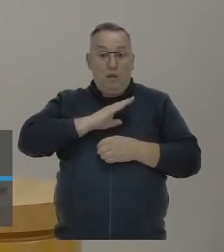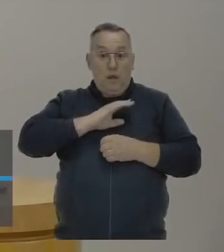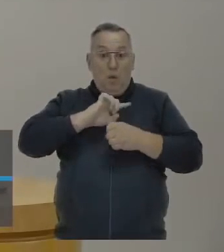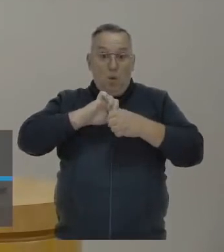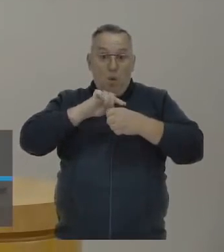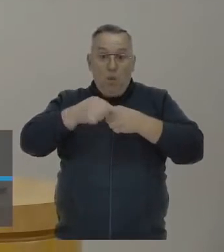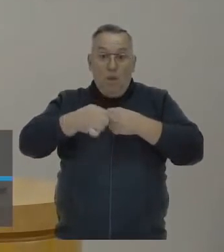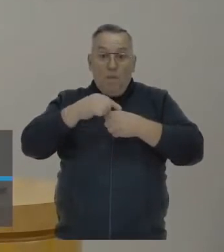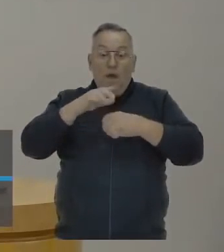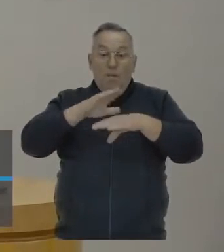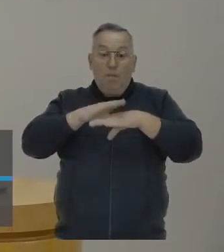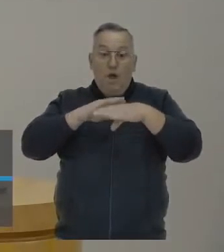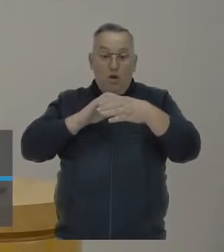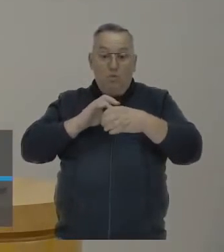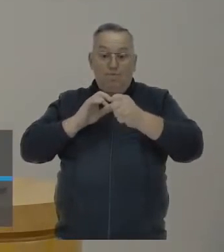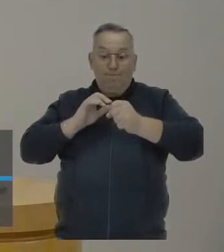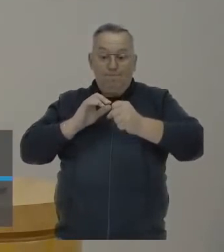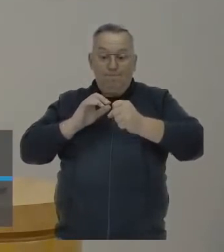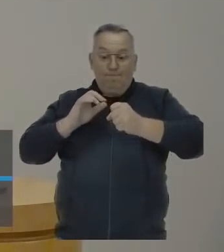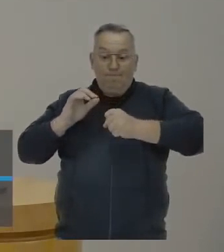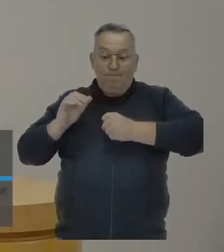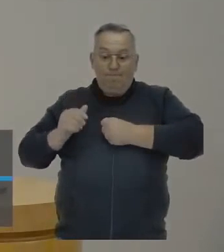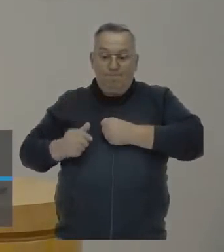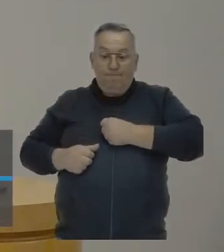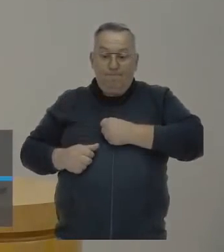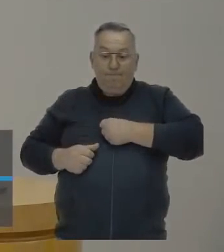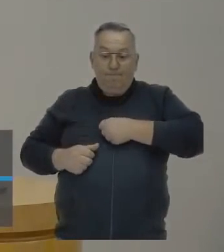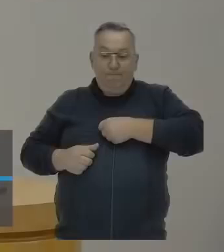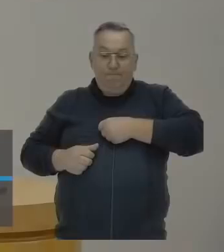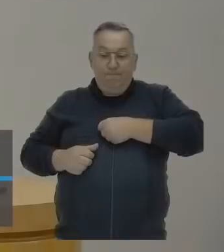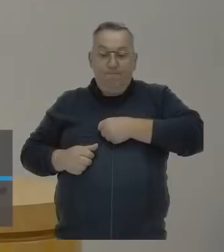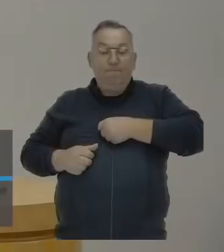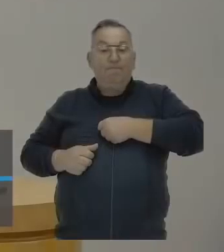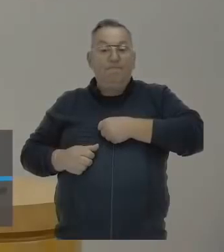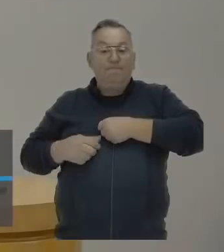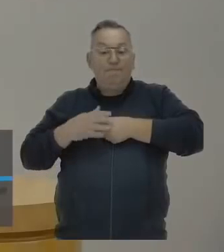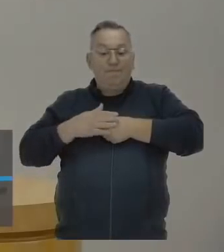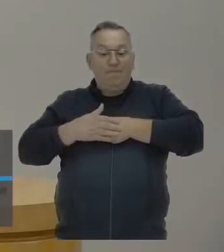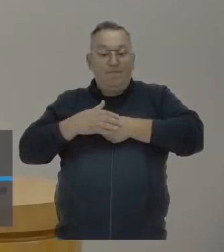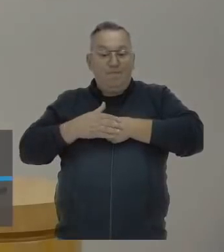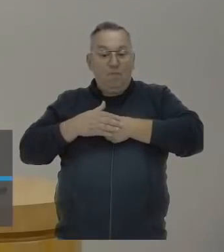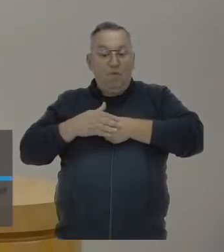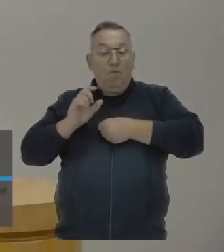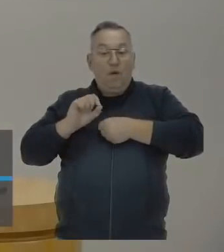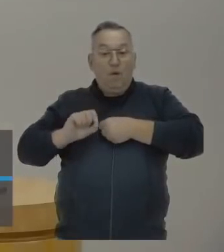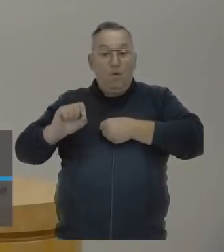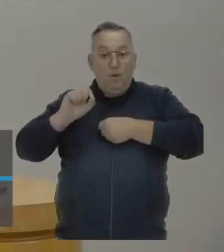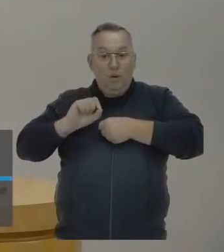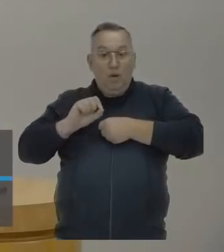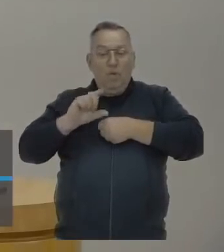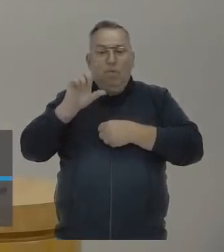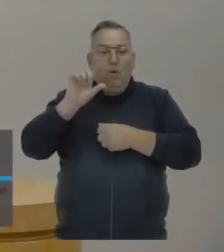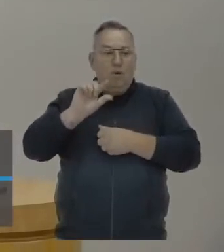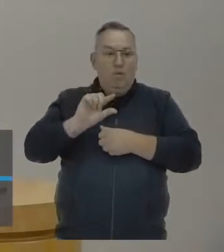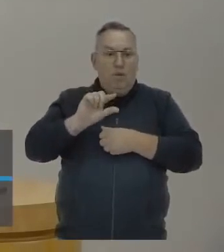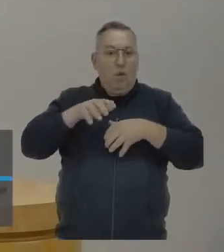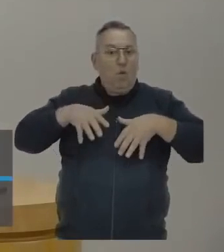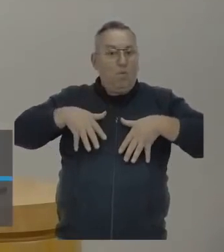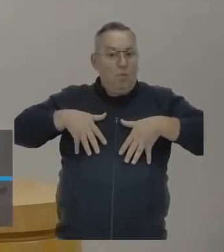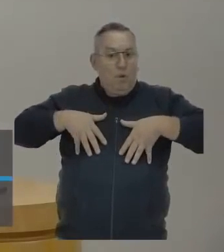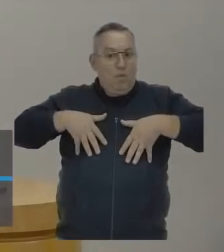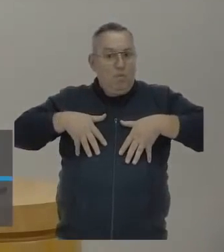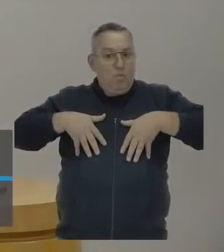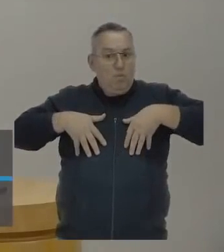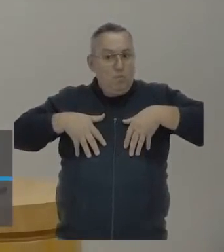fechado. Tá? Então ele vai estar aqui, no centro do corpo, inclinado para a esquerda. Isso faz com que o nosso pulmão esquerdo seja um pouquinho menor do que o